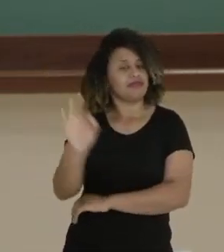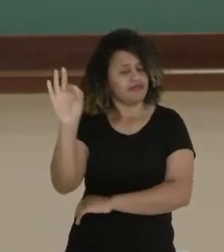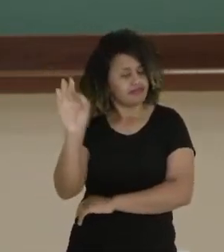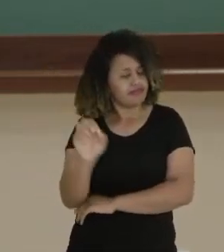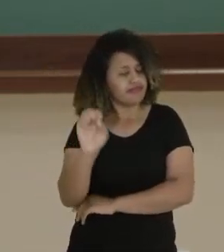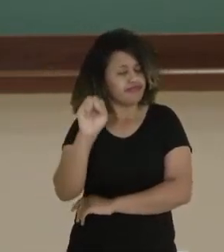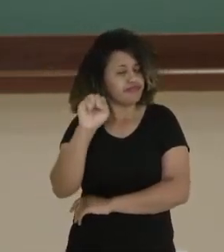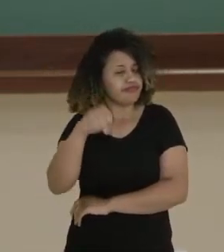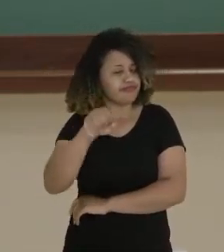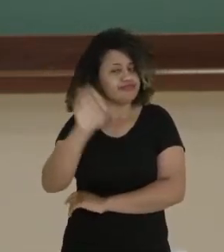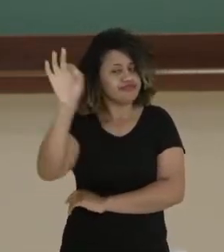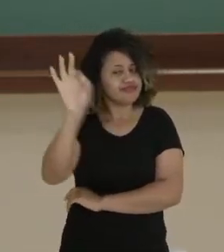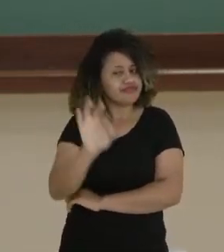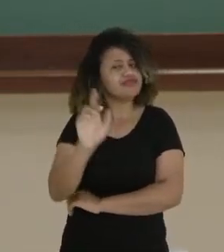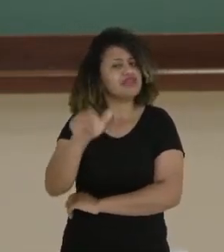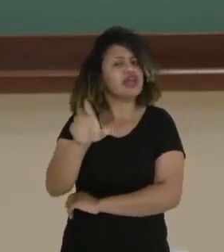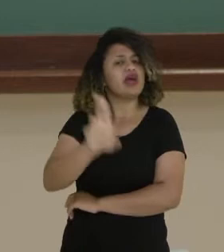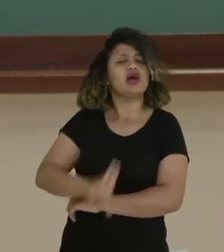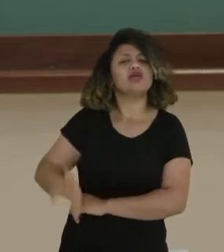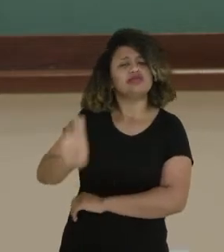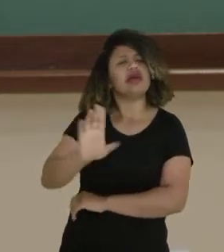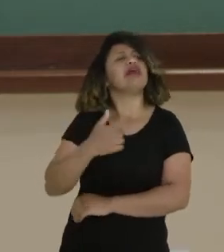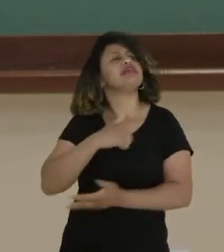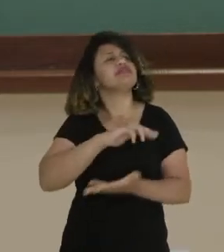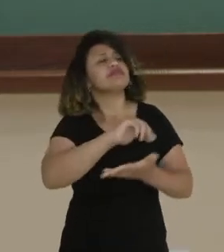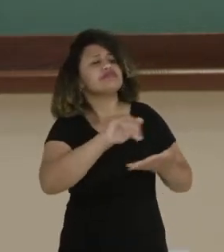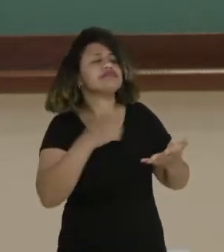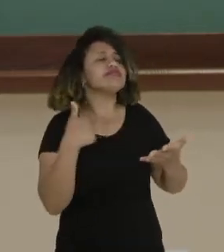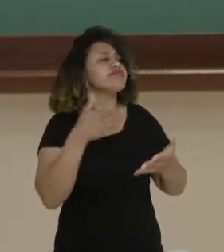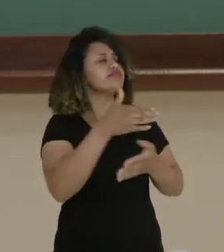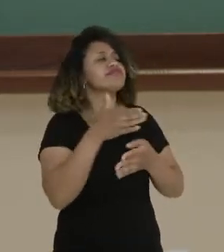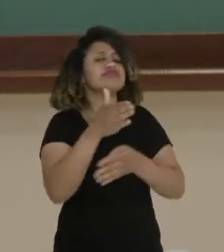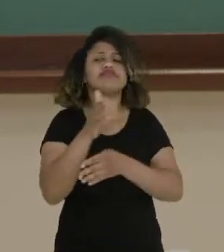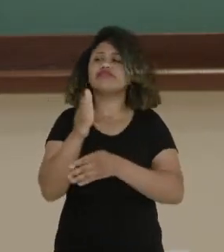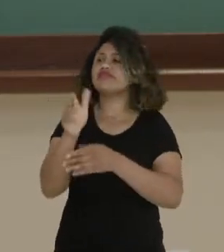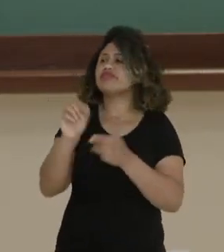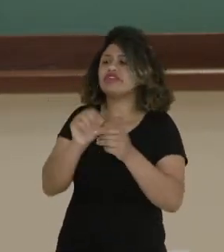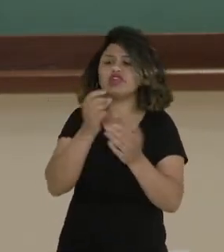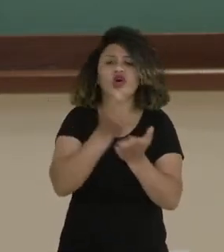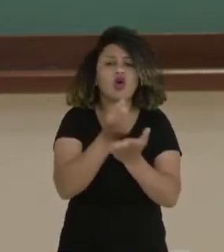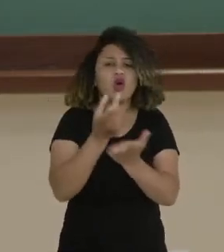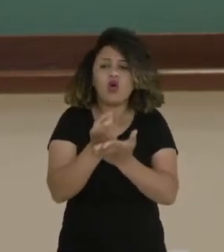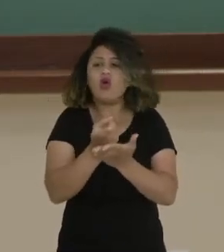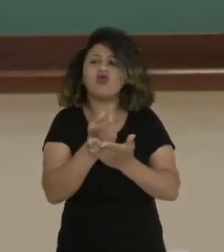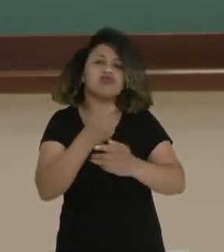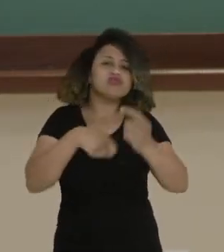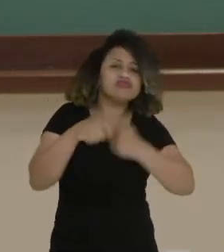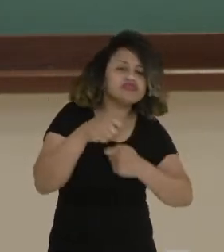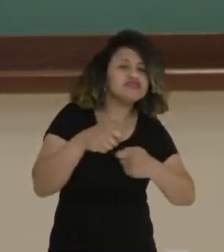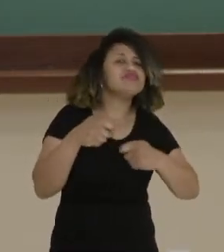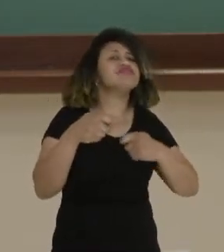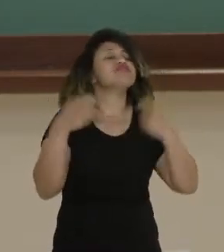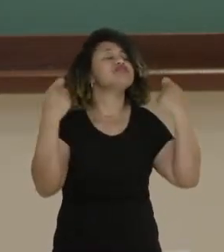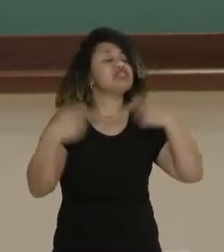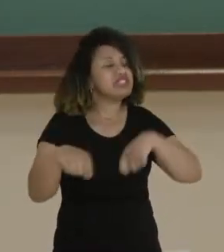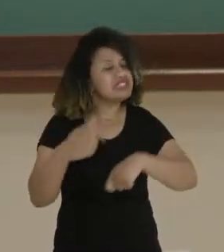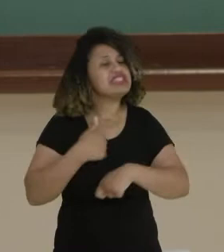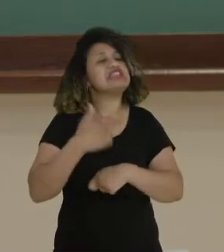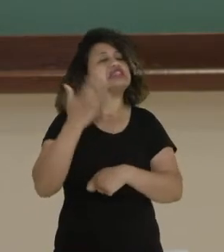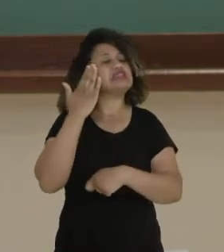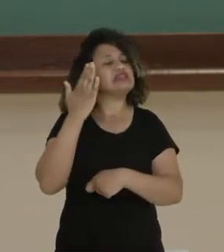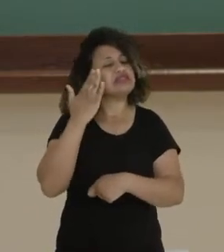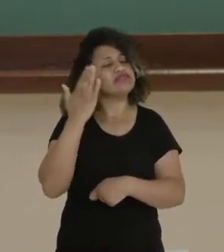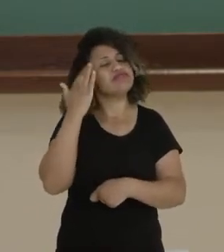porcentagem. Ele é muito aplicado, né? Você sai aí fazer qualquer tipo de compra, qualquer tipo de negociação, tá lá abençoada